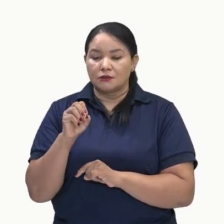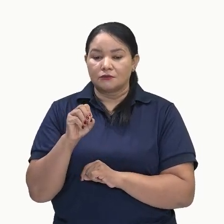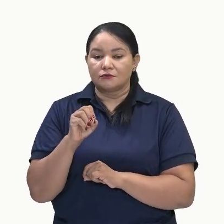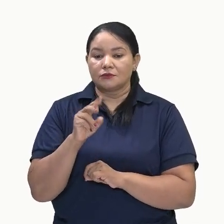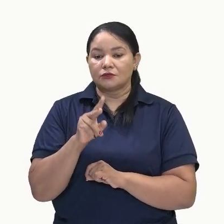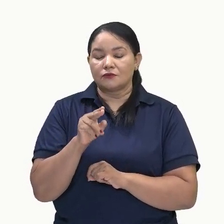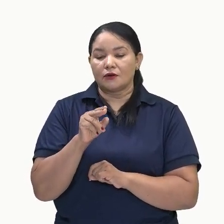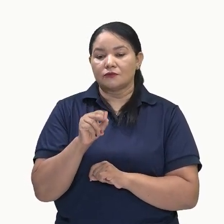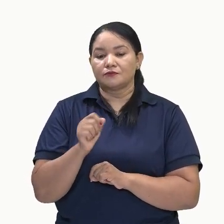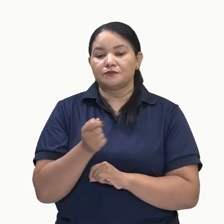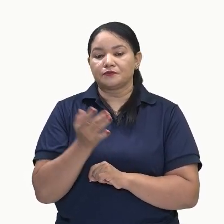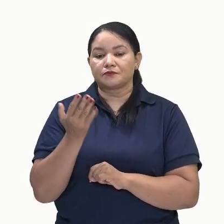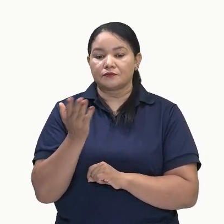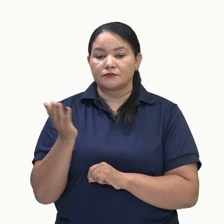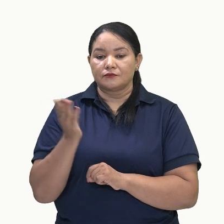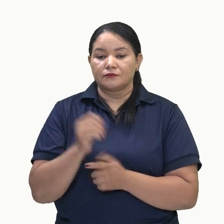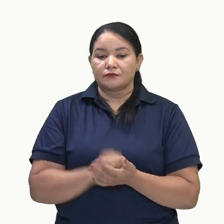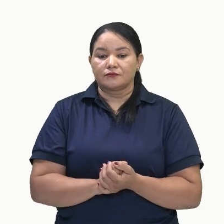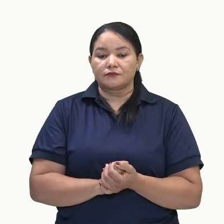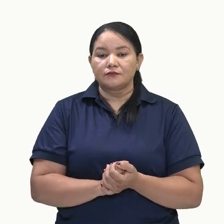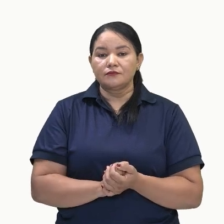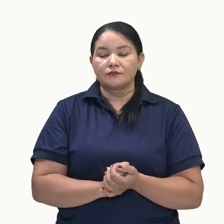aqui, a